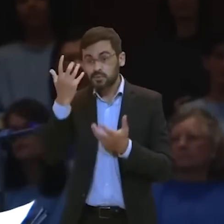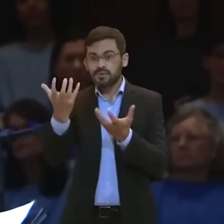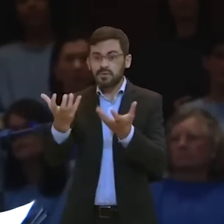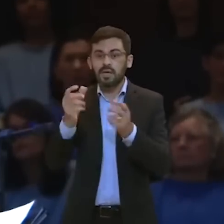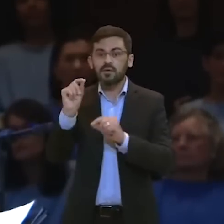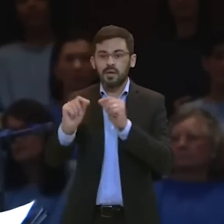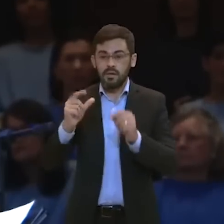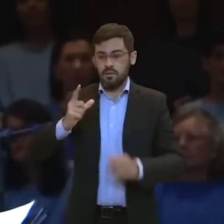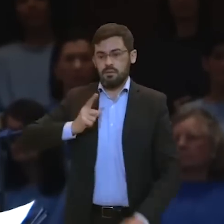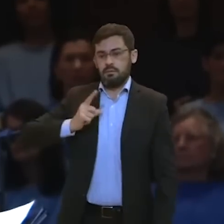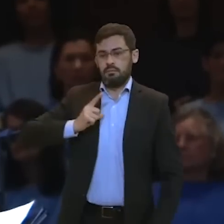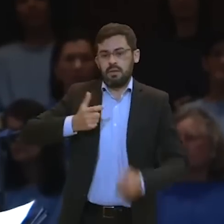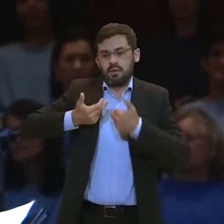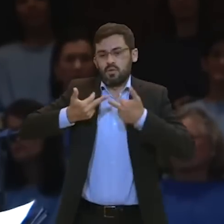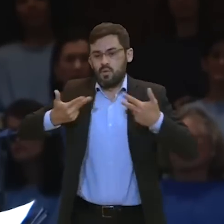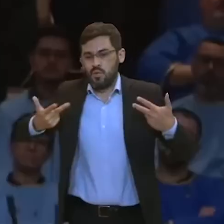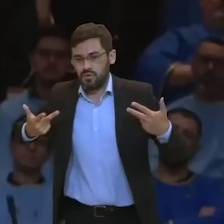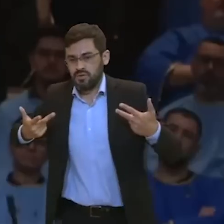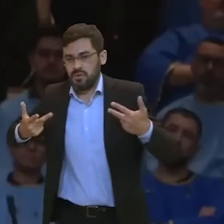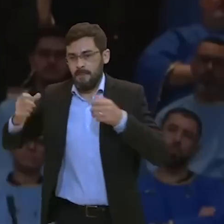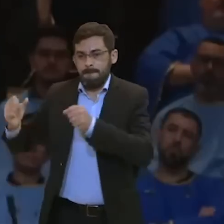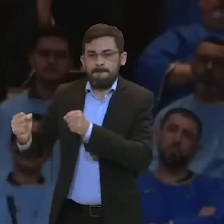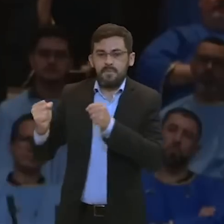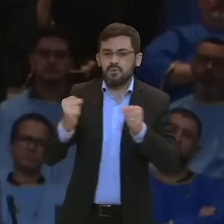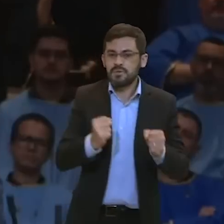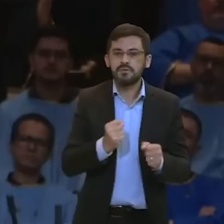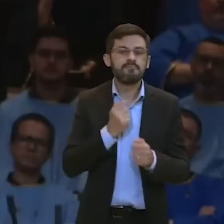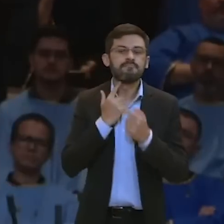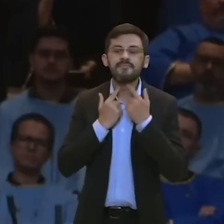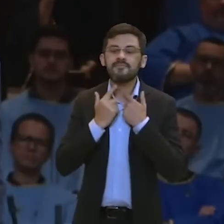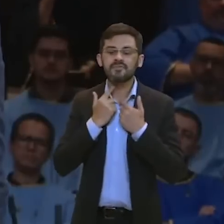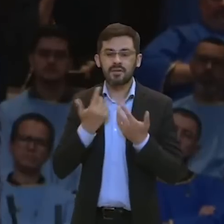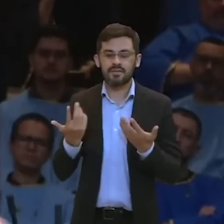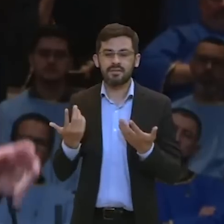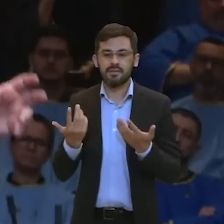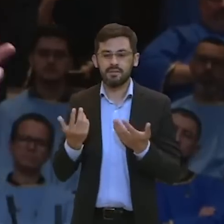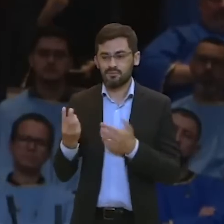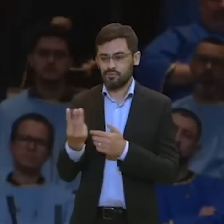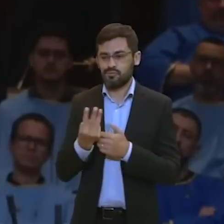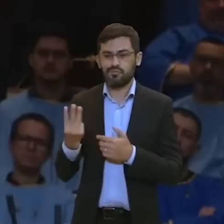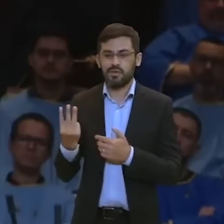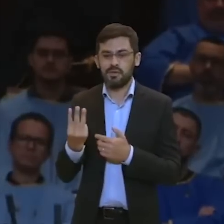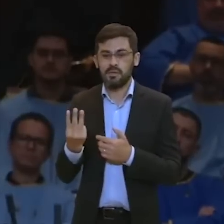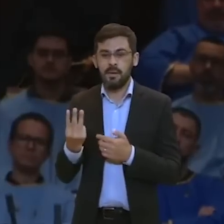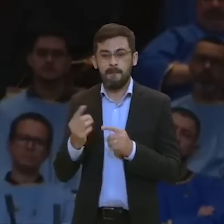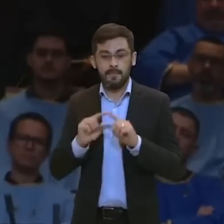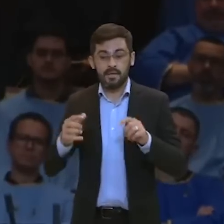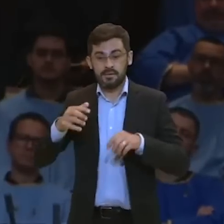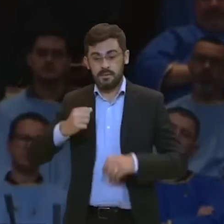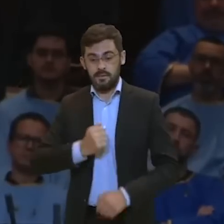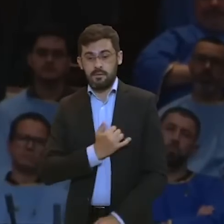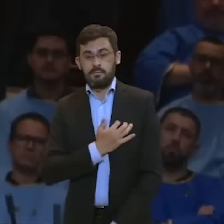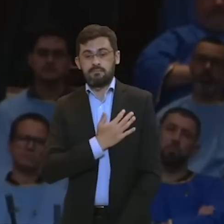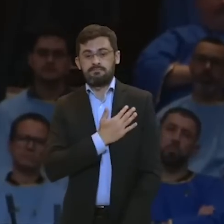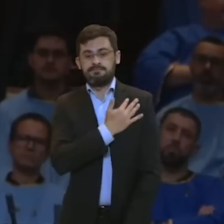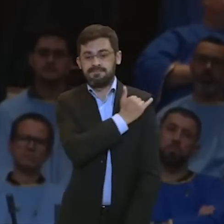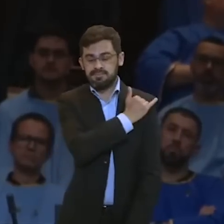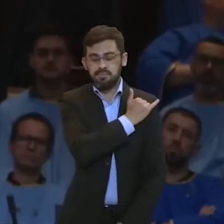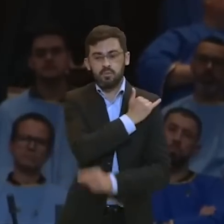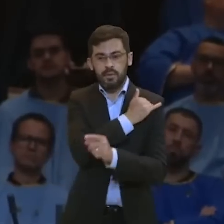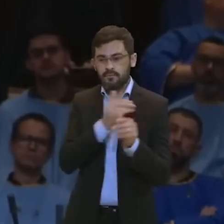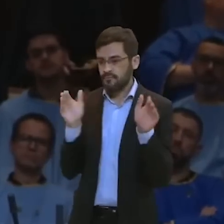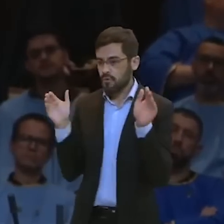continuam sendo os deuses da humanidade. E esse homem, fixado nessas 3